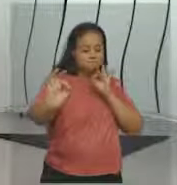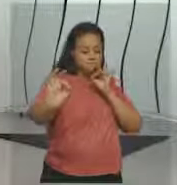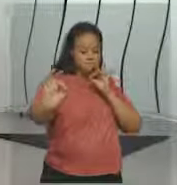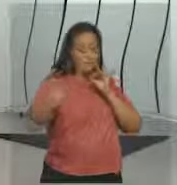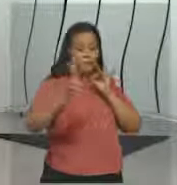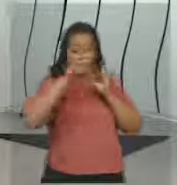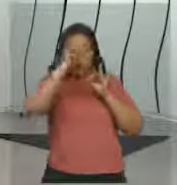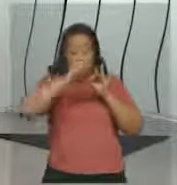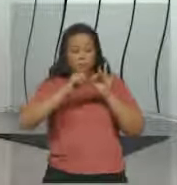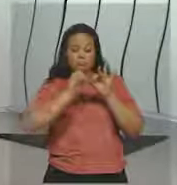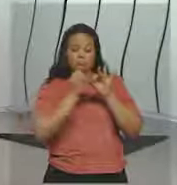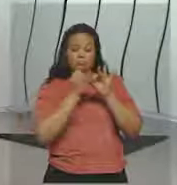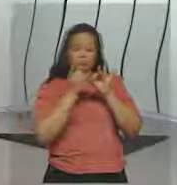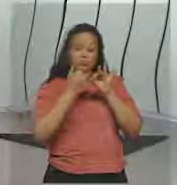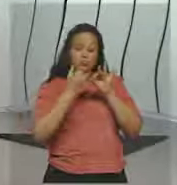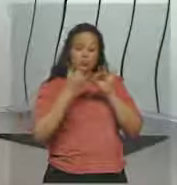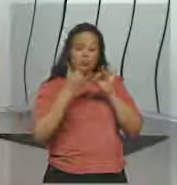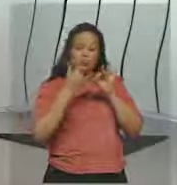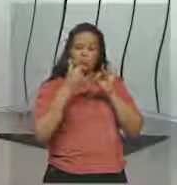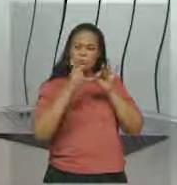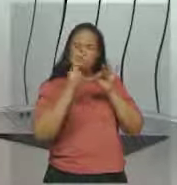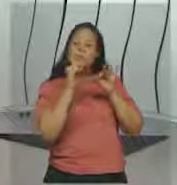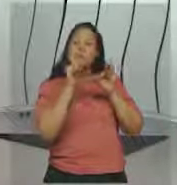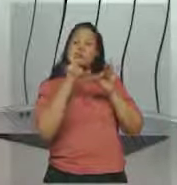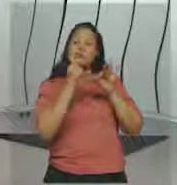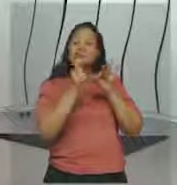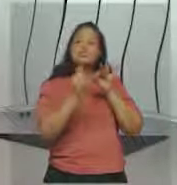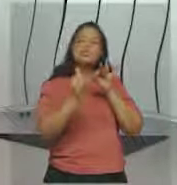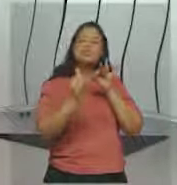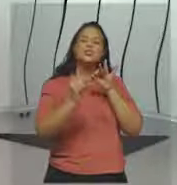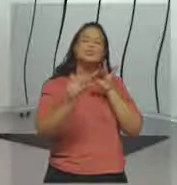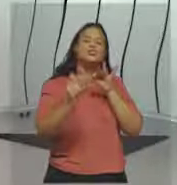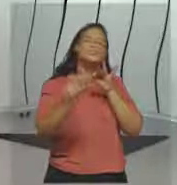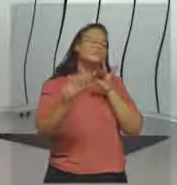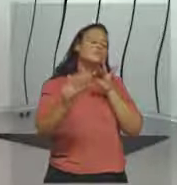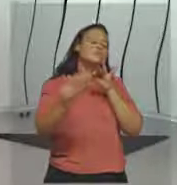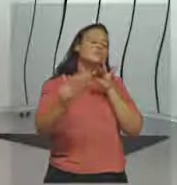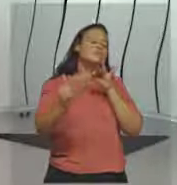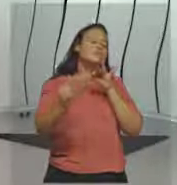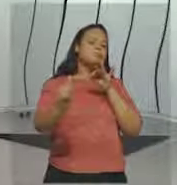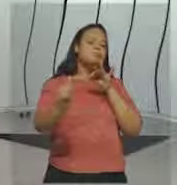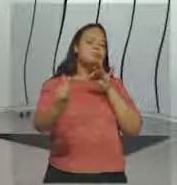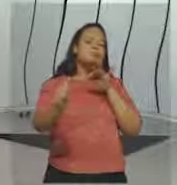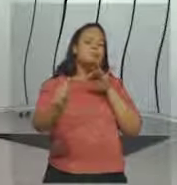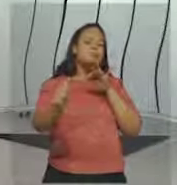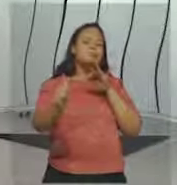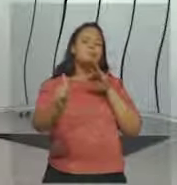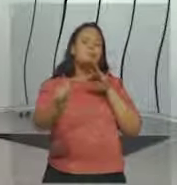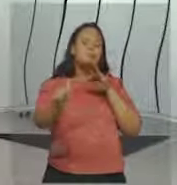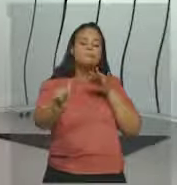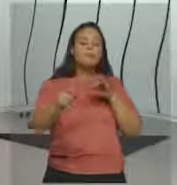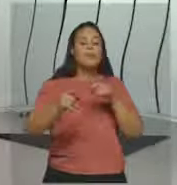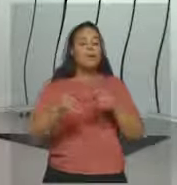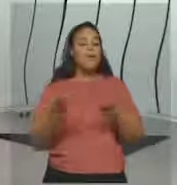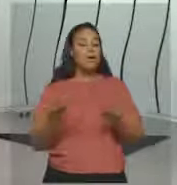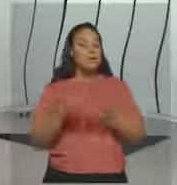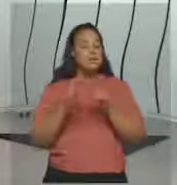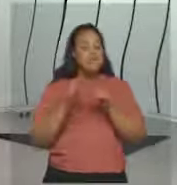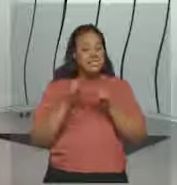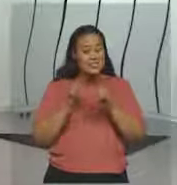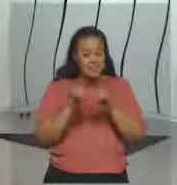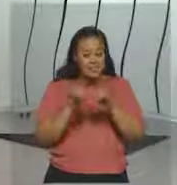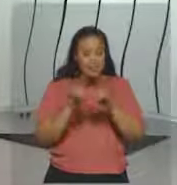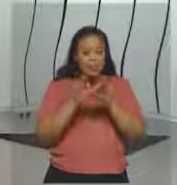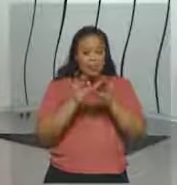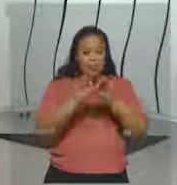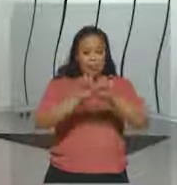resistência, mais resistente será. E quanto mais fino esse fio, é aqui que eu quero destacar, quanto mais fino, também